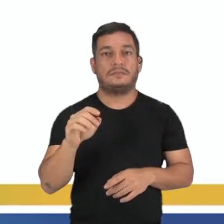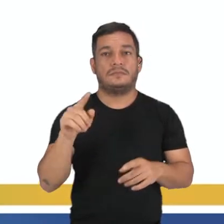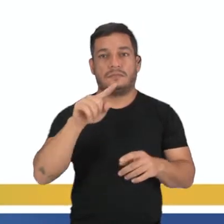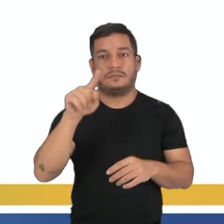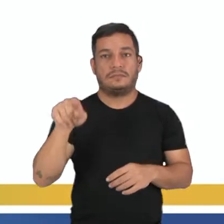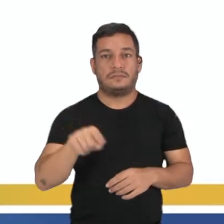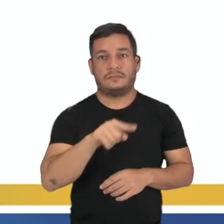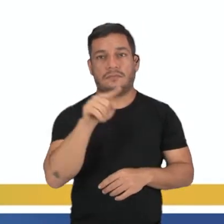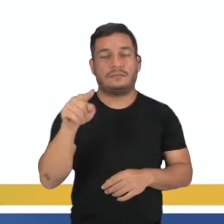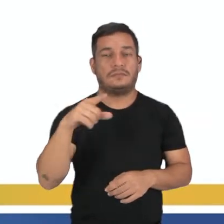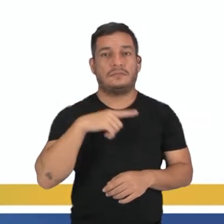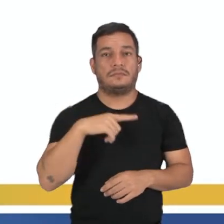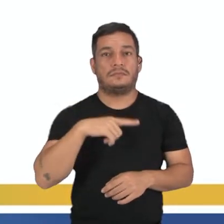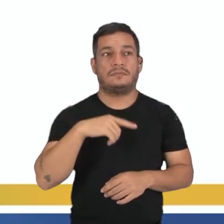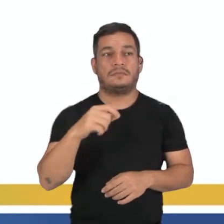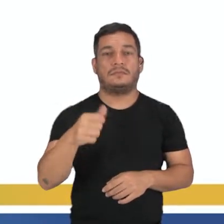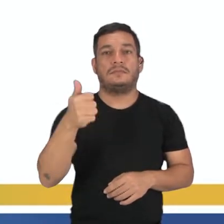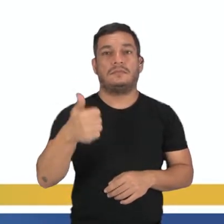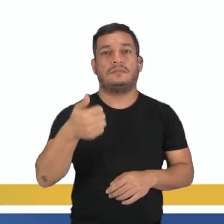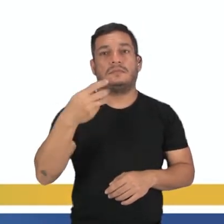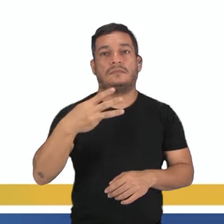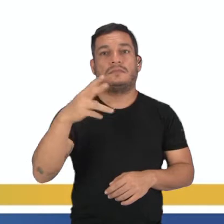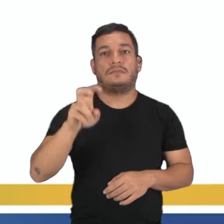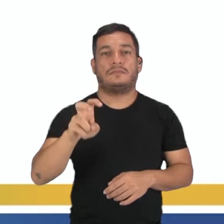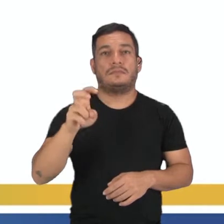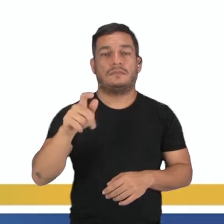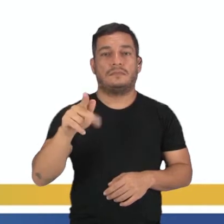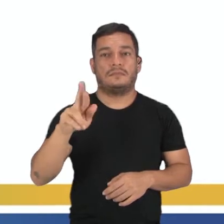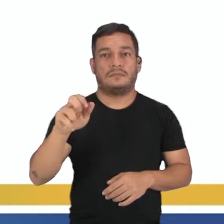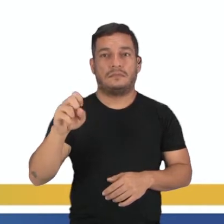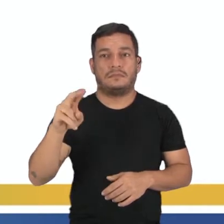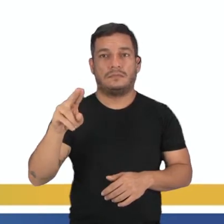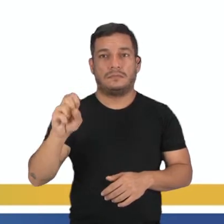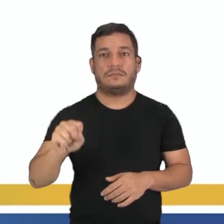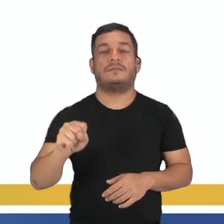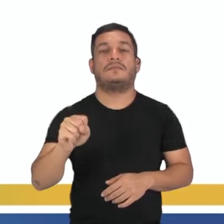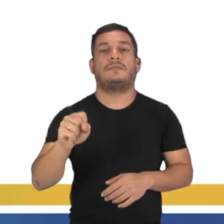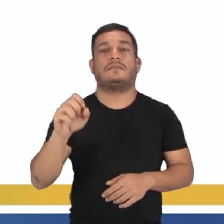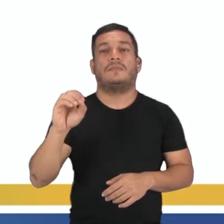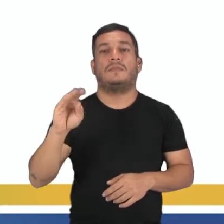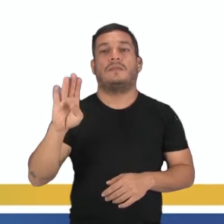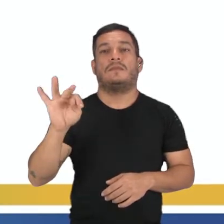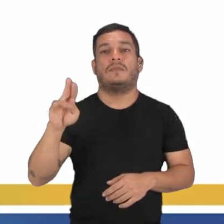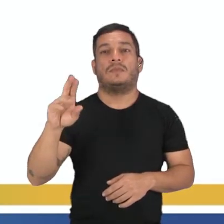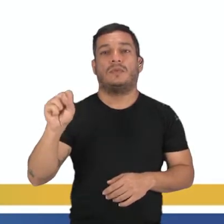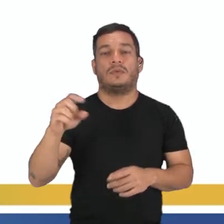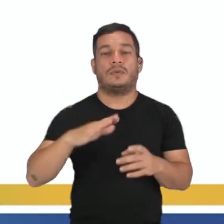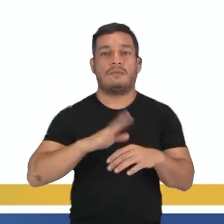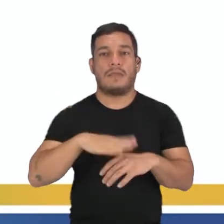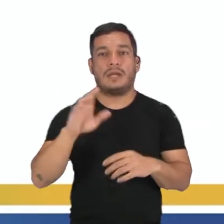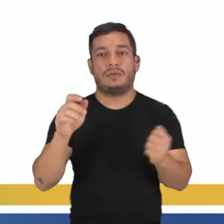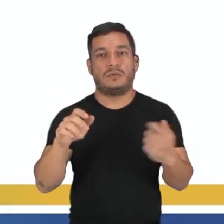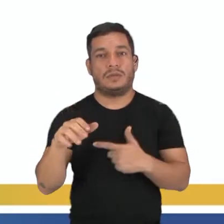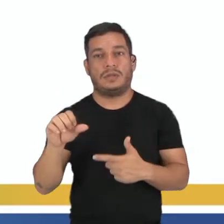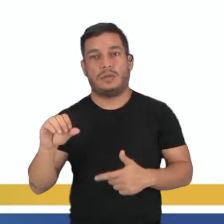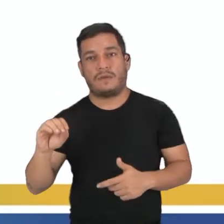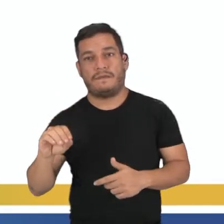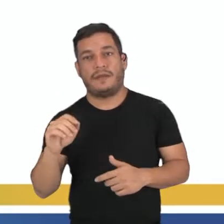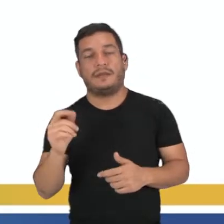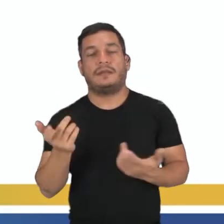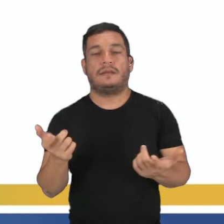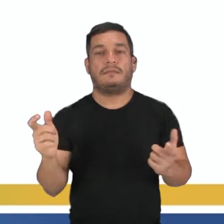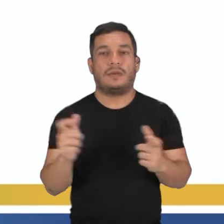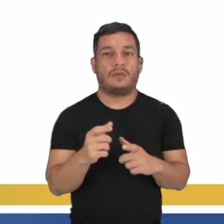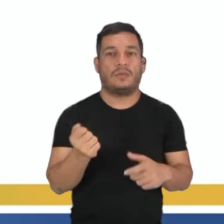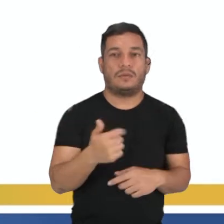Nós temos o ângulo de 135 graus, que é um ângulo obtuso, que é maior que 90 e menor que 180.